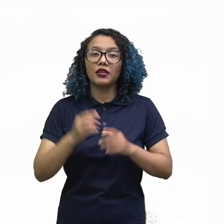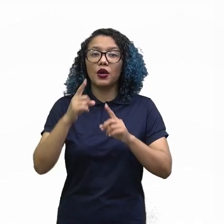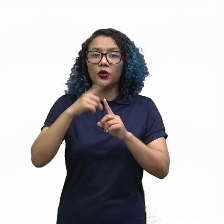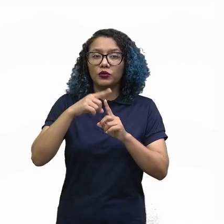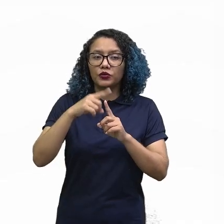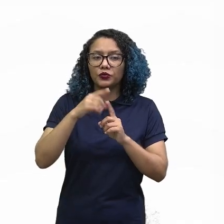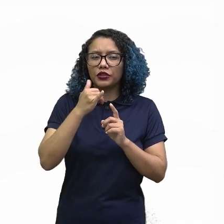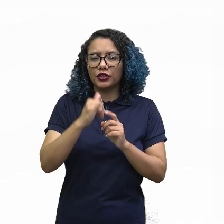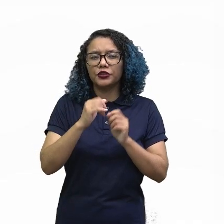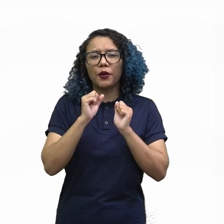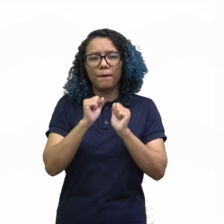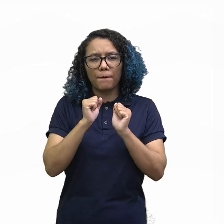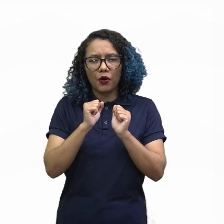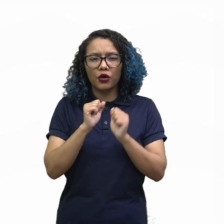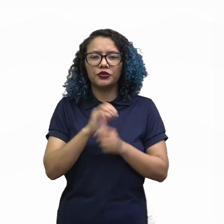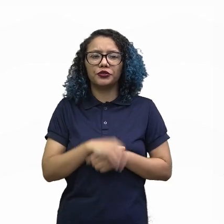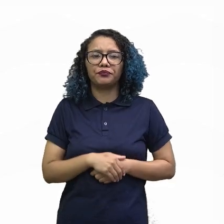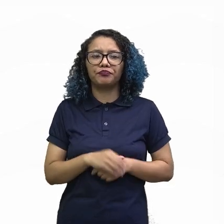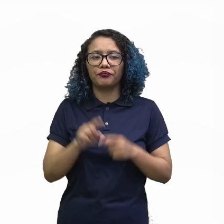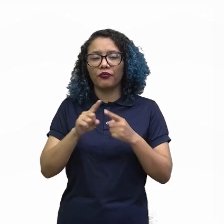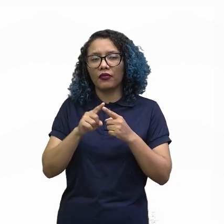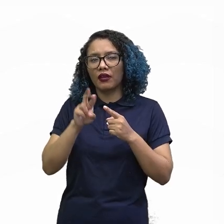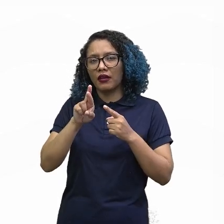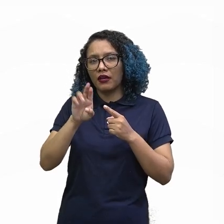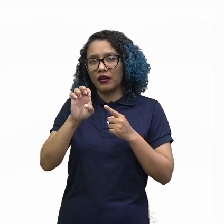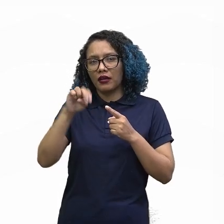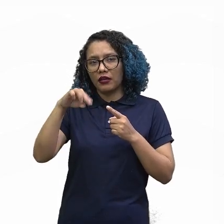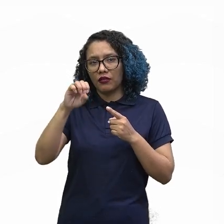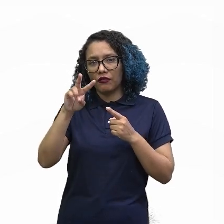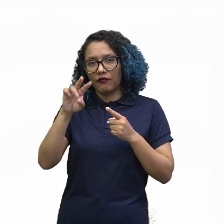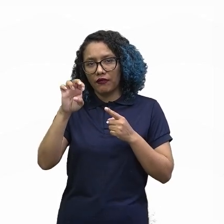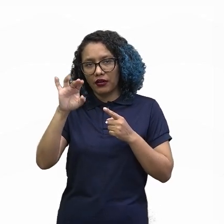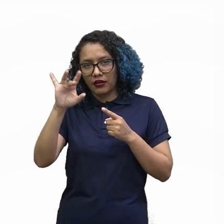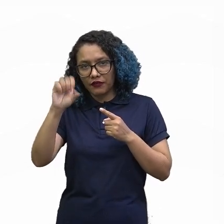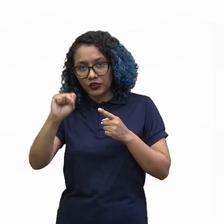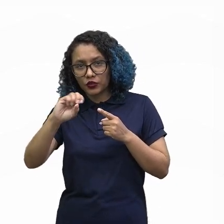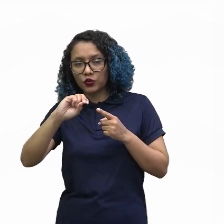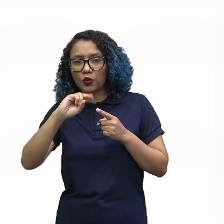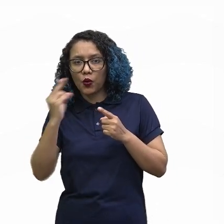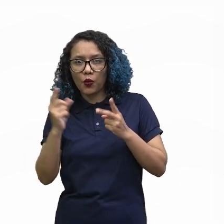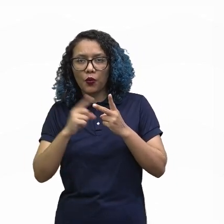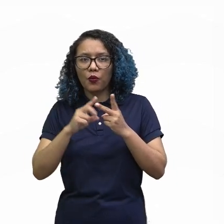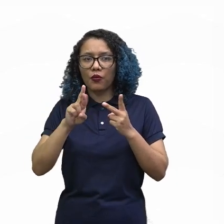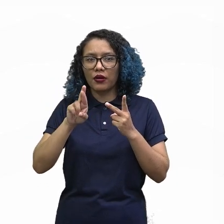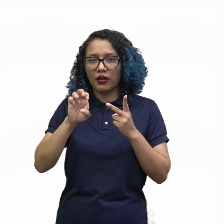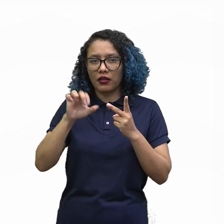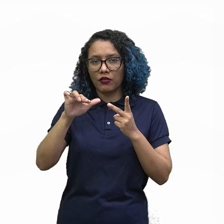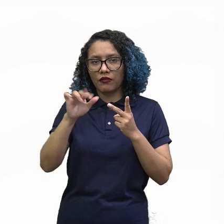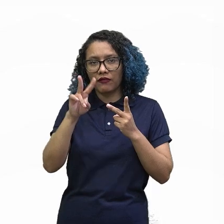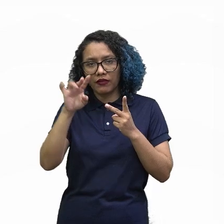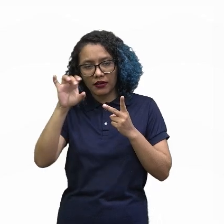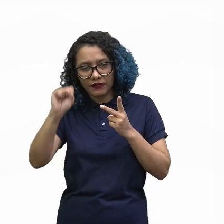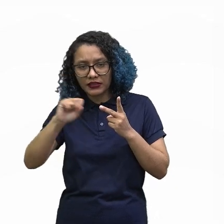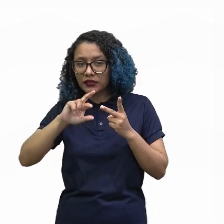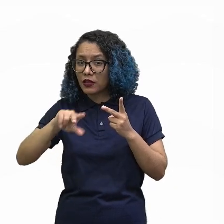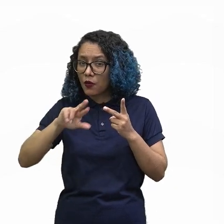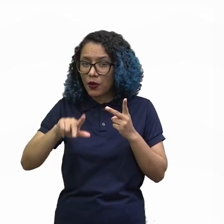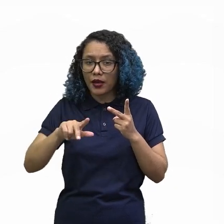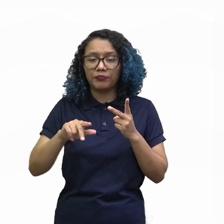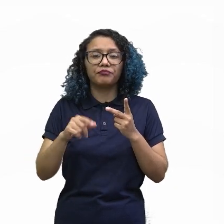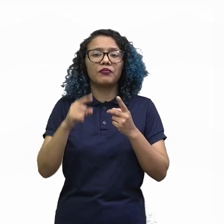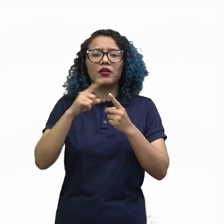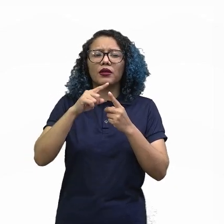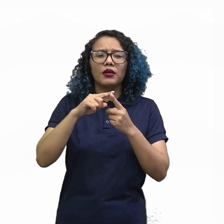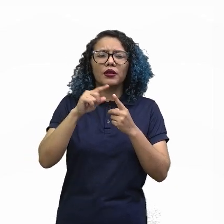como sendo renováveis ou não renováveis. As fontes que são renováveis,